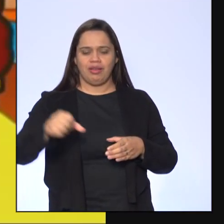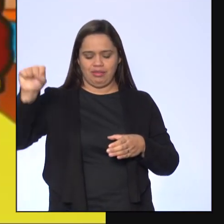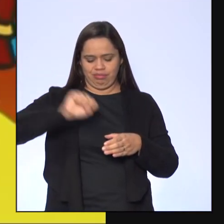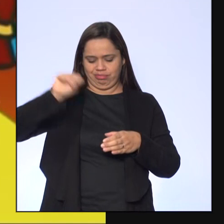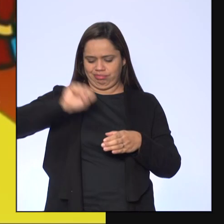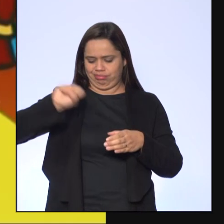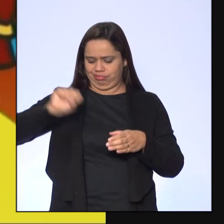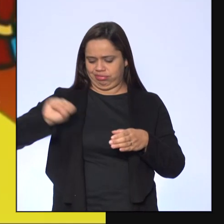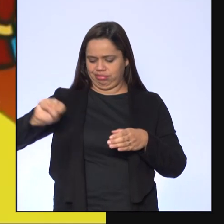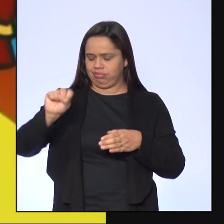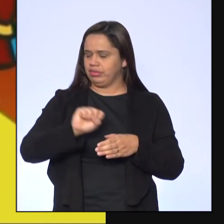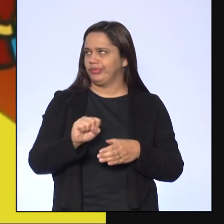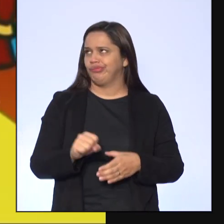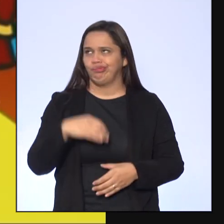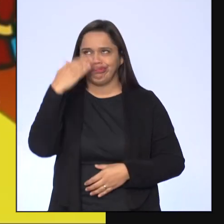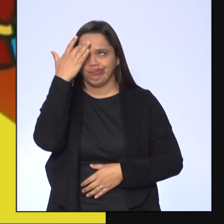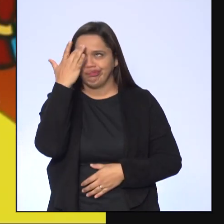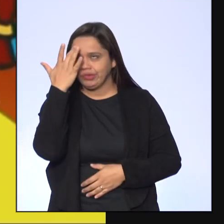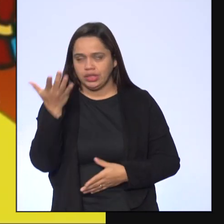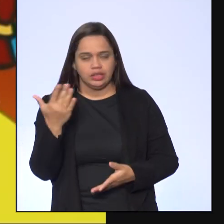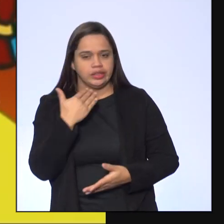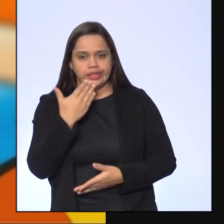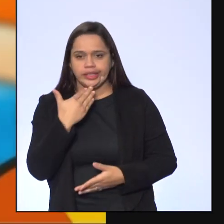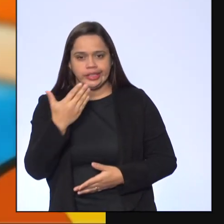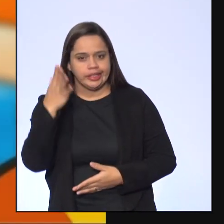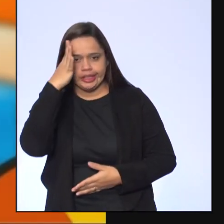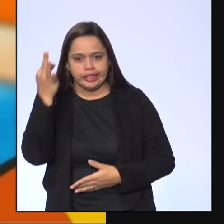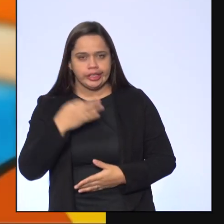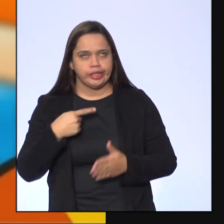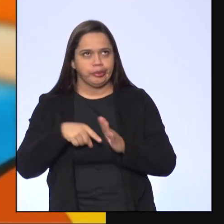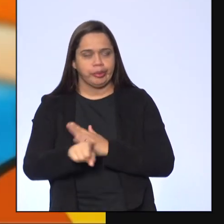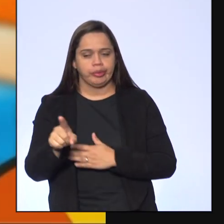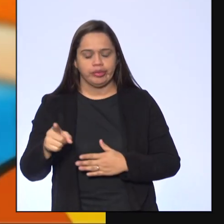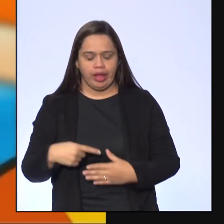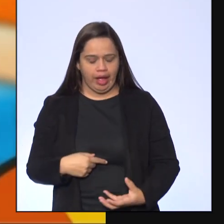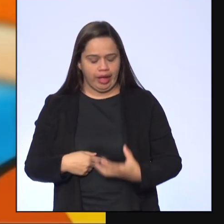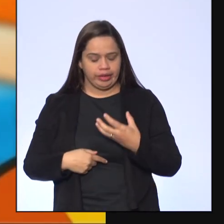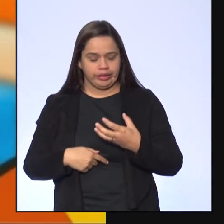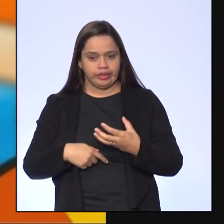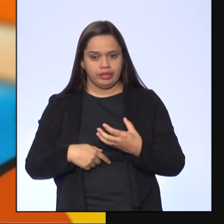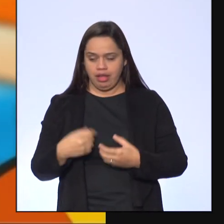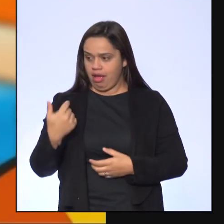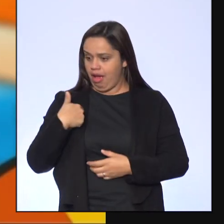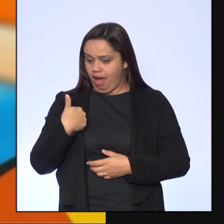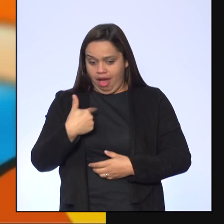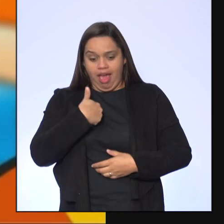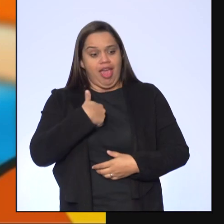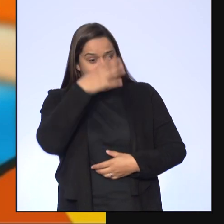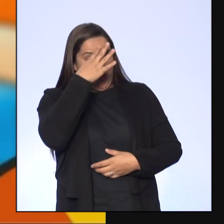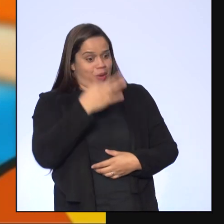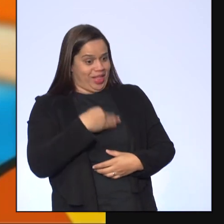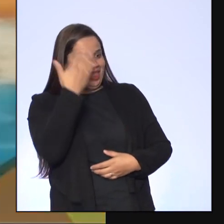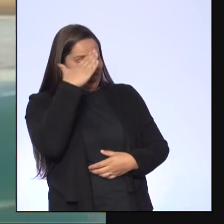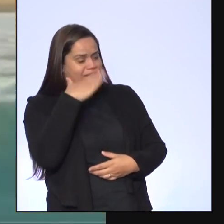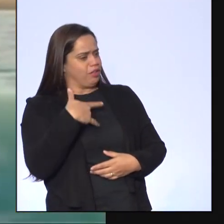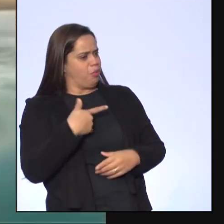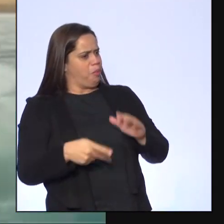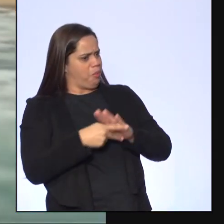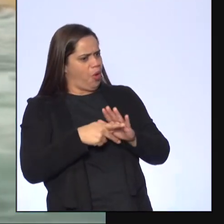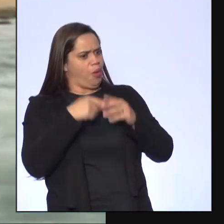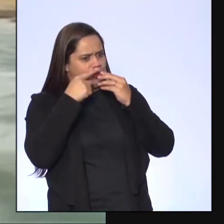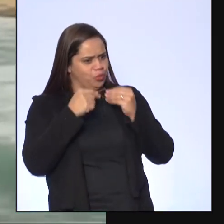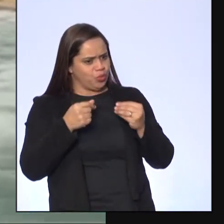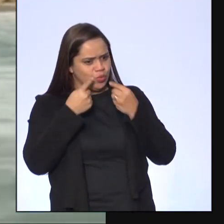Ninguém entende as minhas perguntas. Eu entendo, Kika. O sal vem do mar.